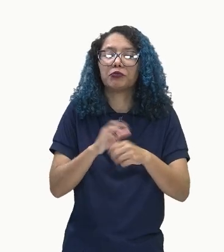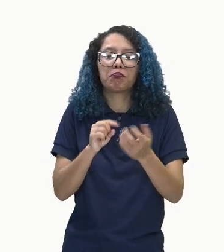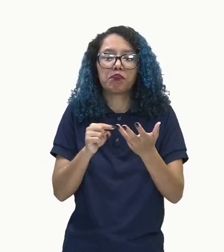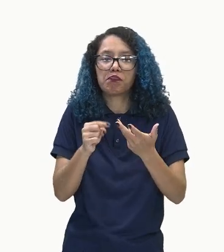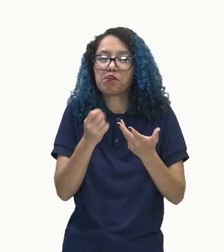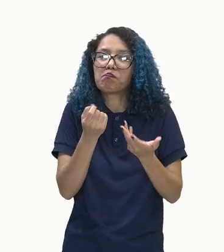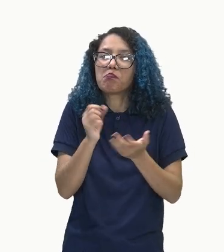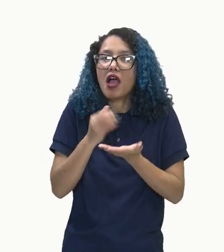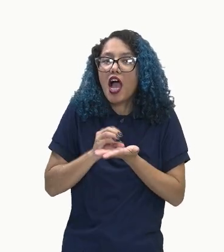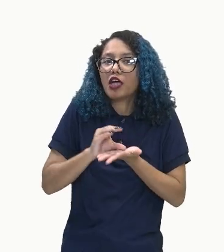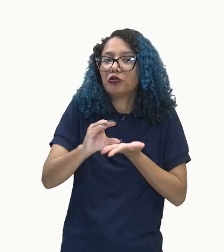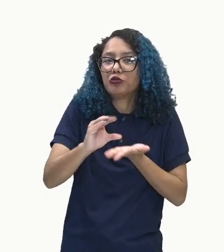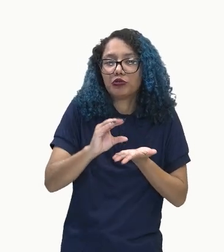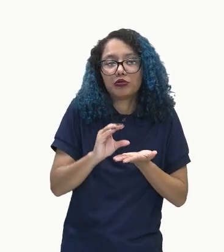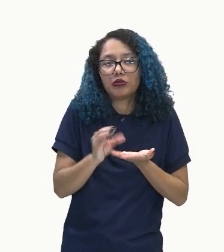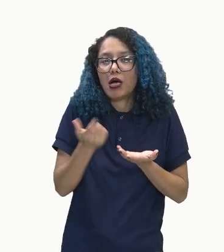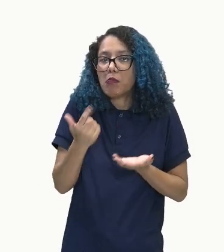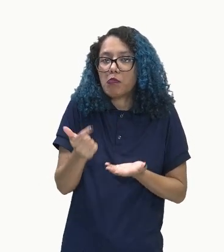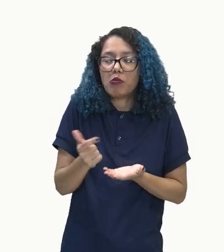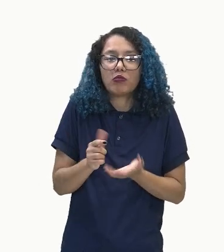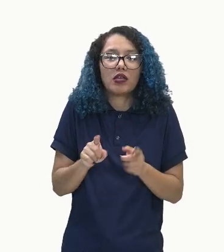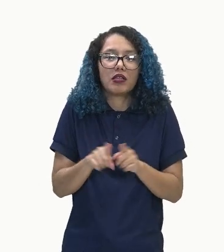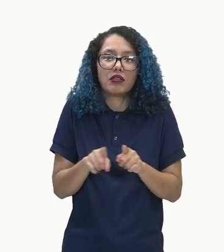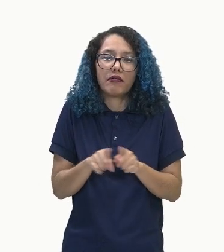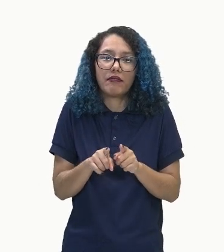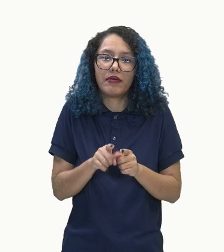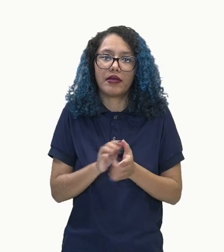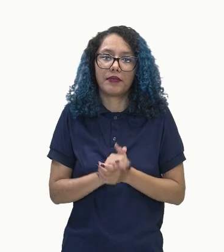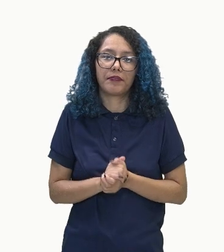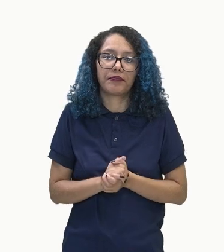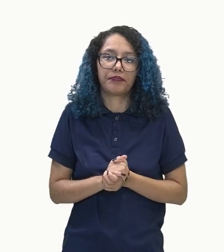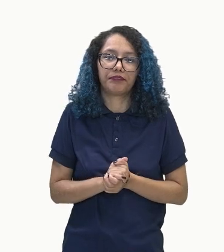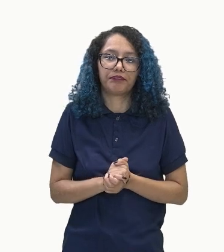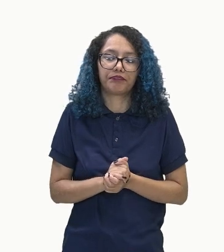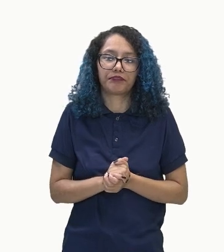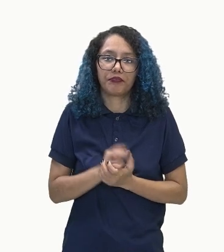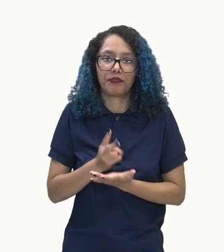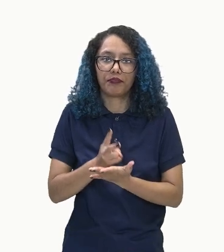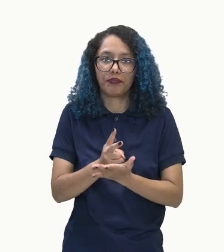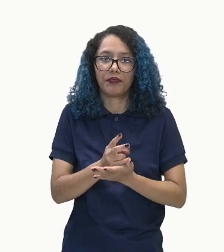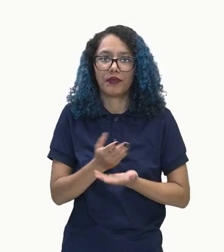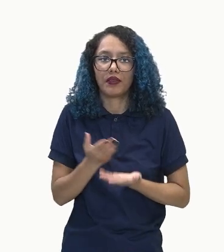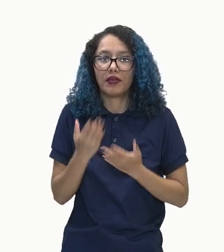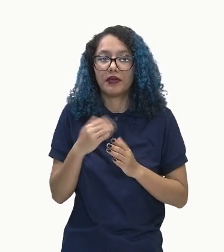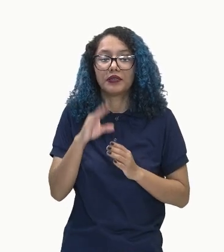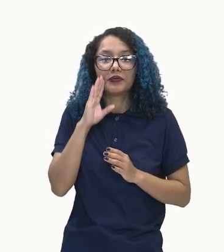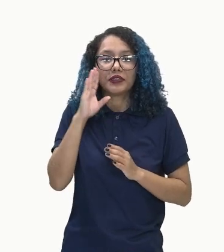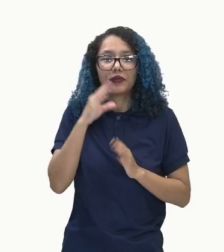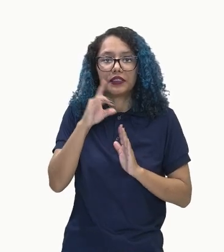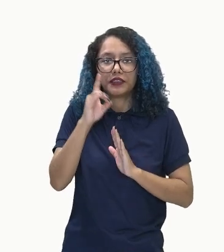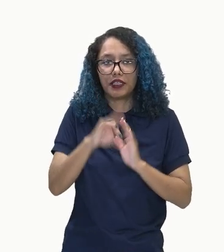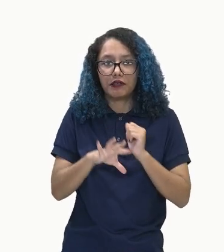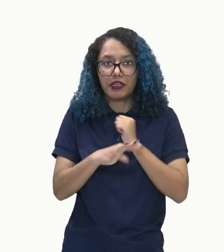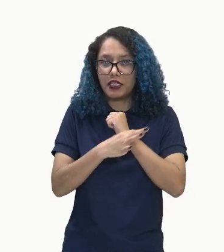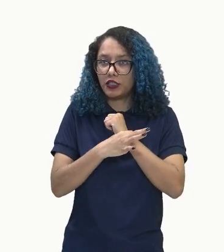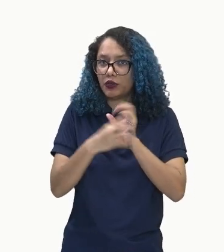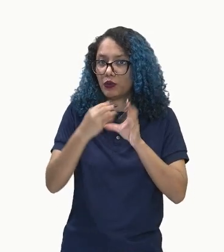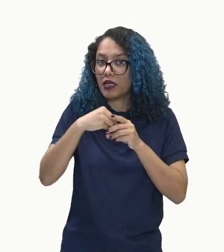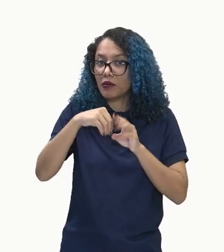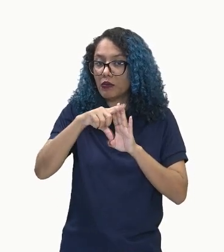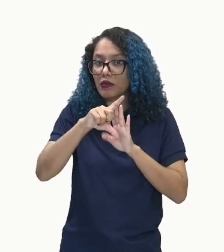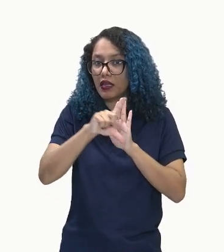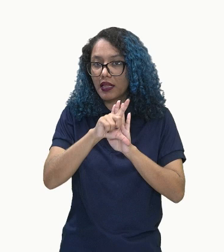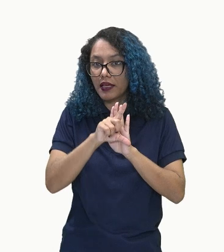Bom, na tela, principais direitos e benefícios garantidos por lei. Isso para o